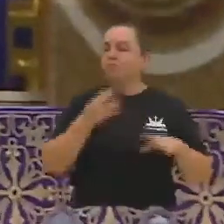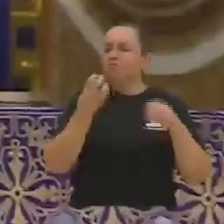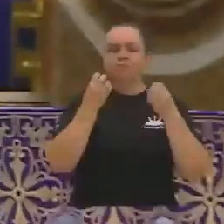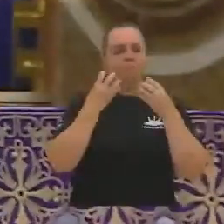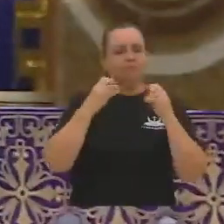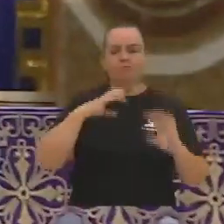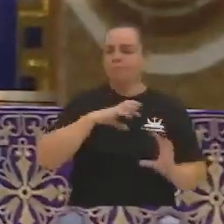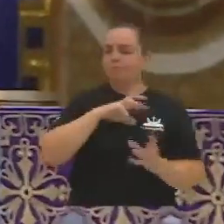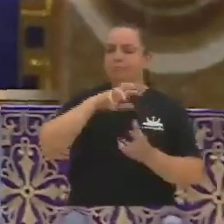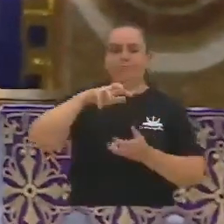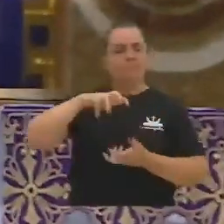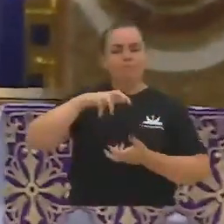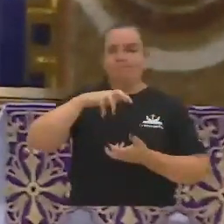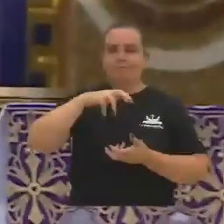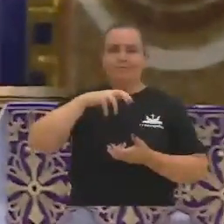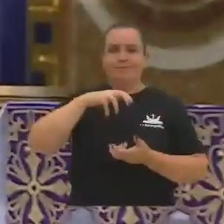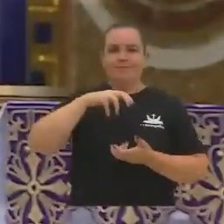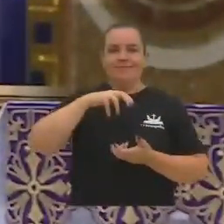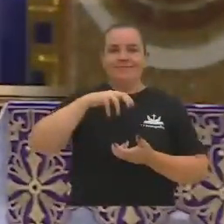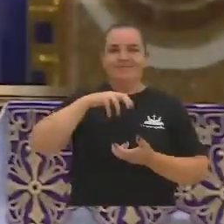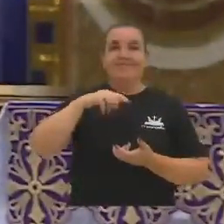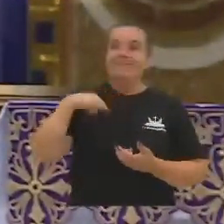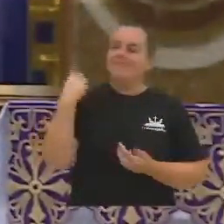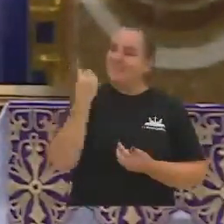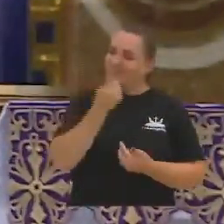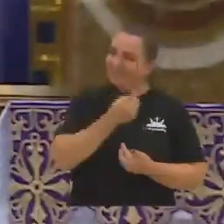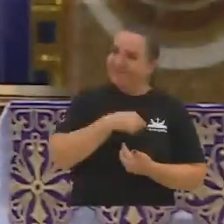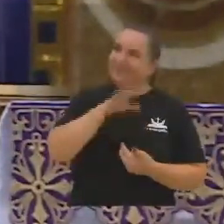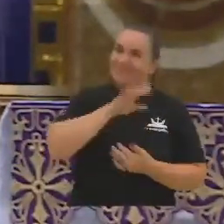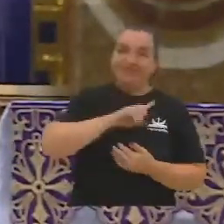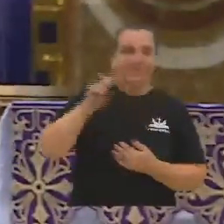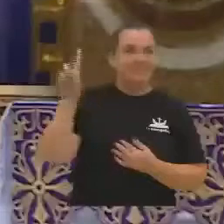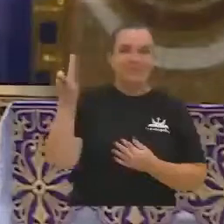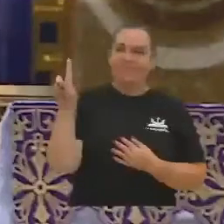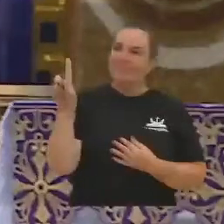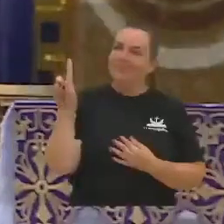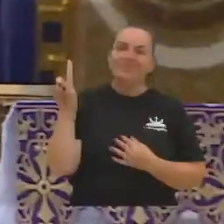do mundo para o nosso Deus.